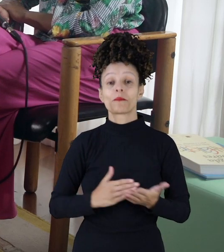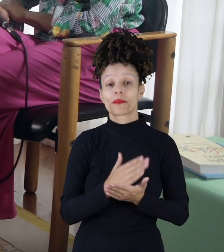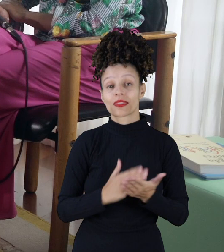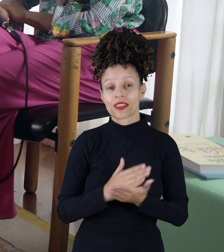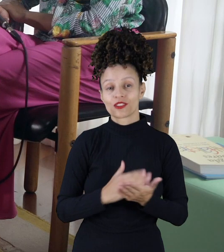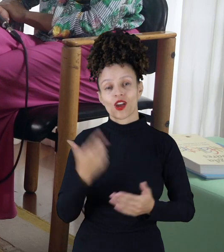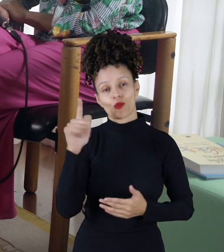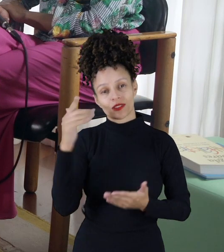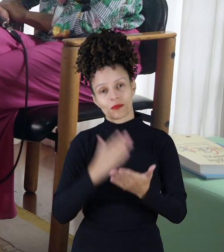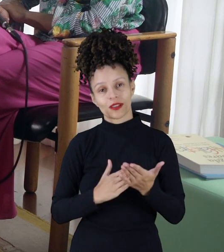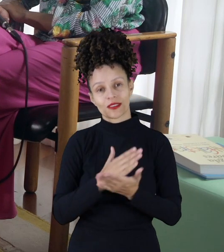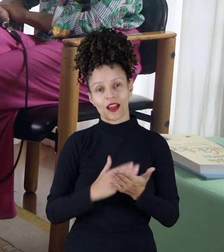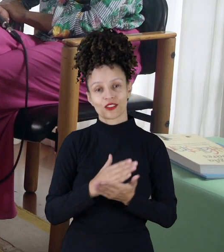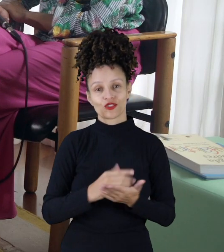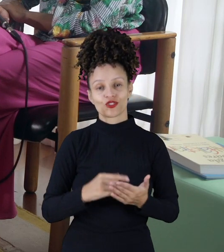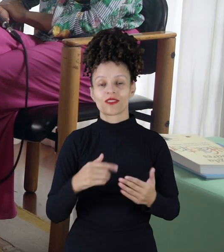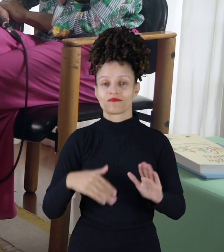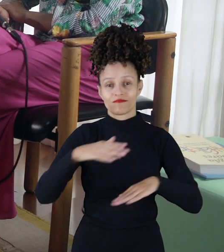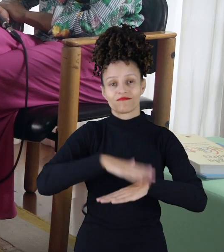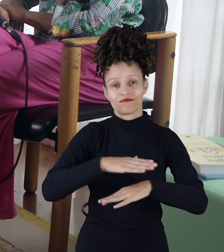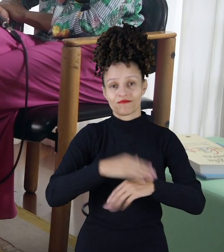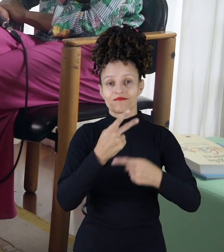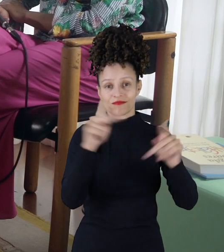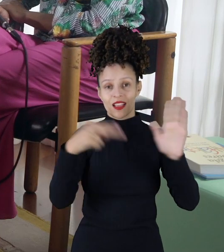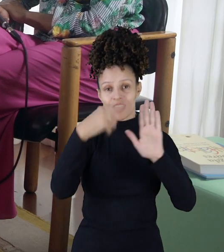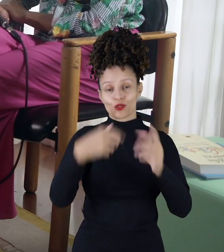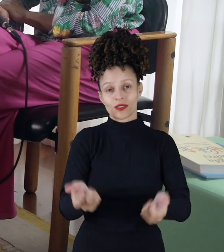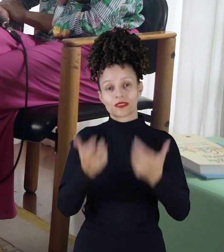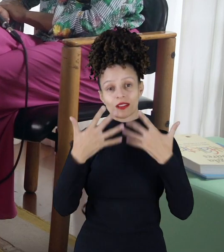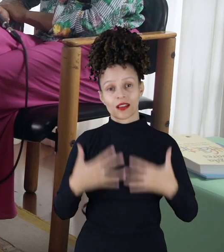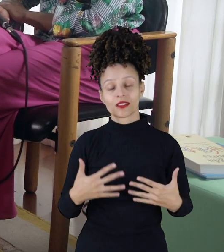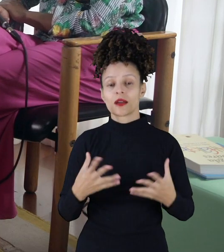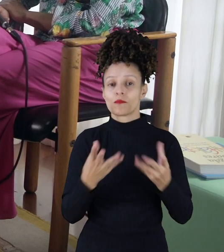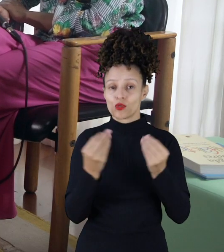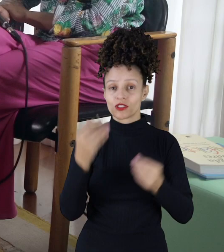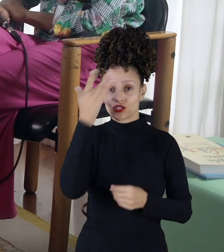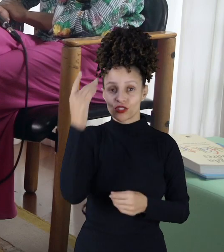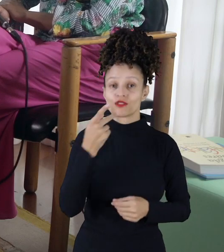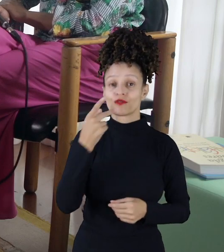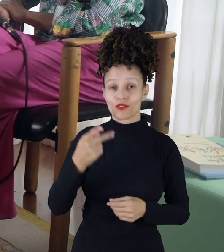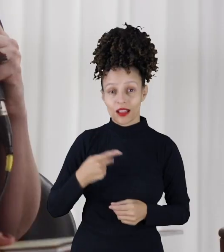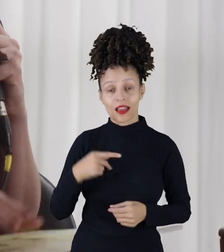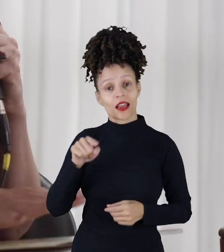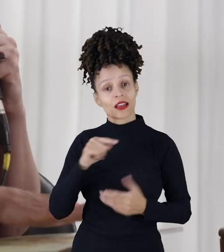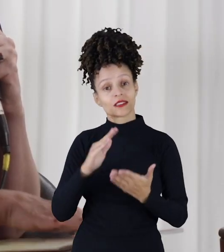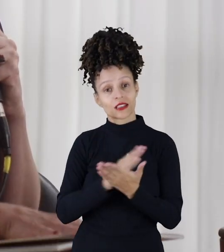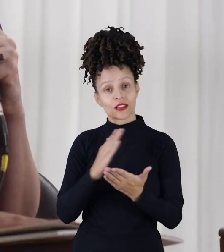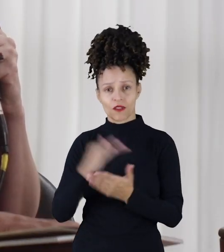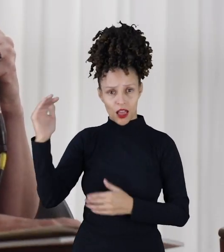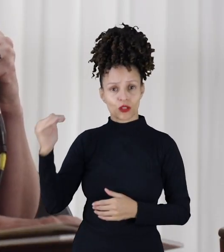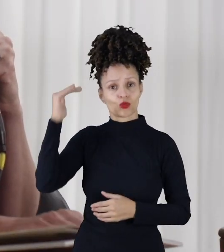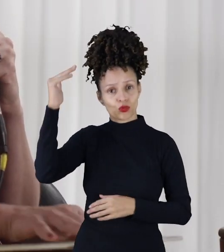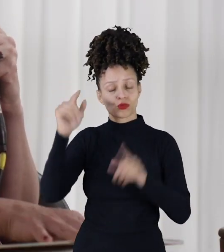um livro, a gente escreve metade dele, né? A outra metade são os leitores que nos trazem. Então muita gente vinha falar para